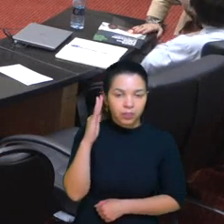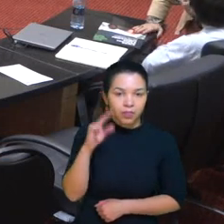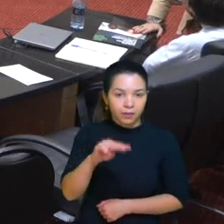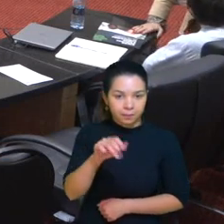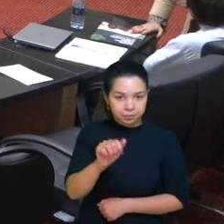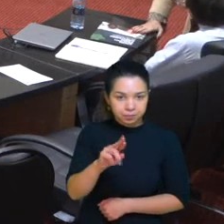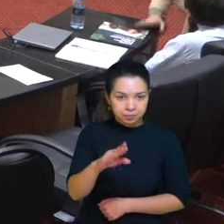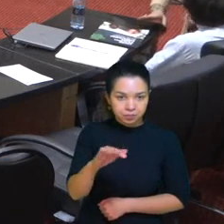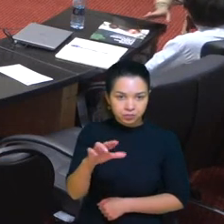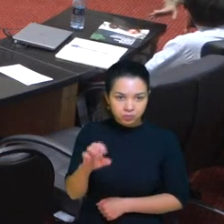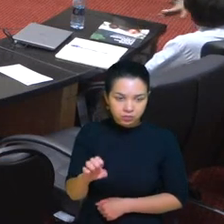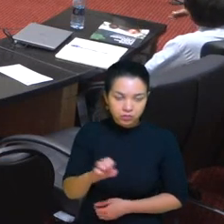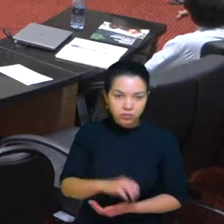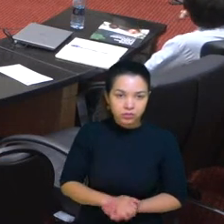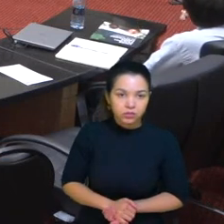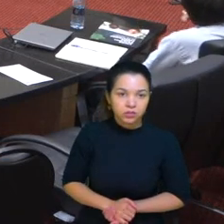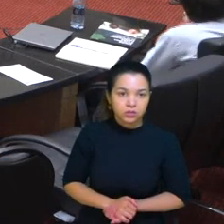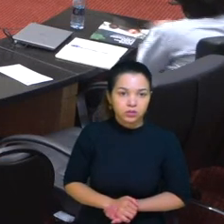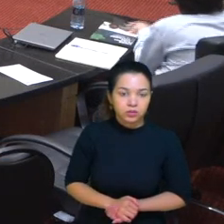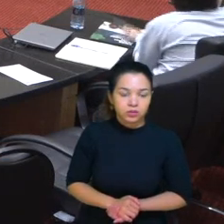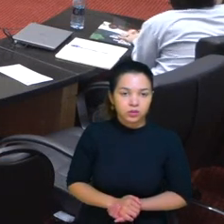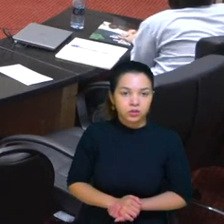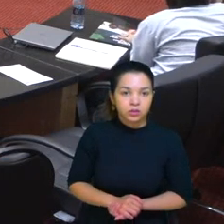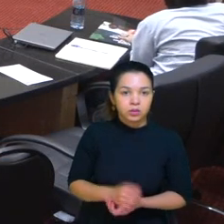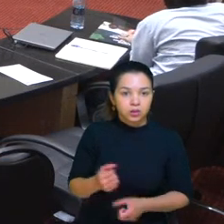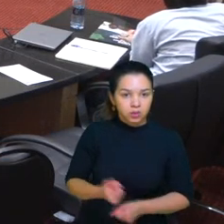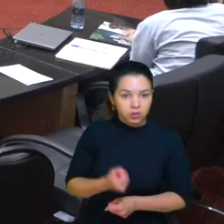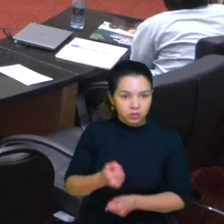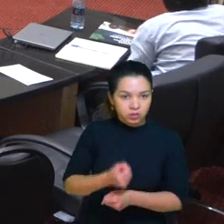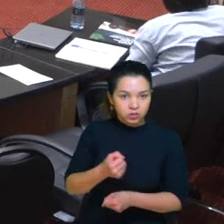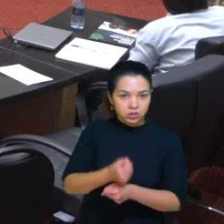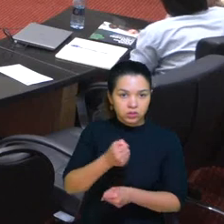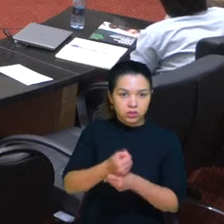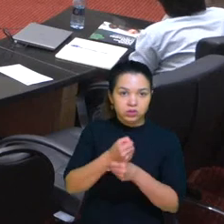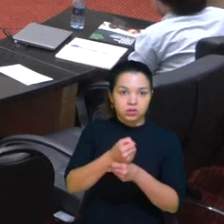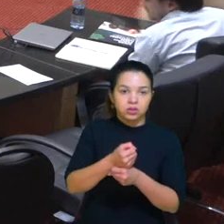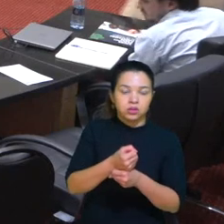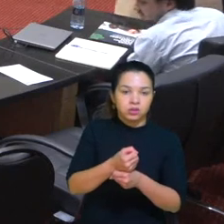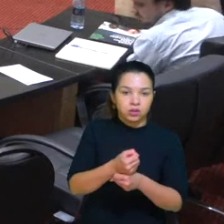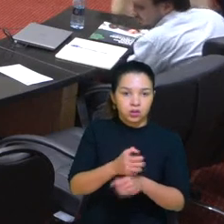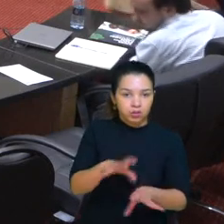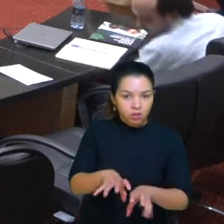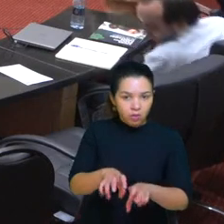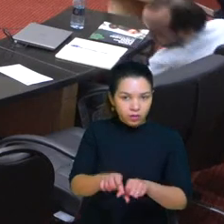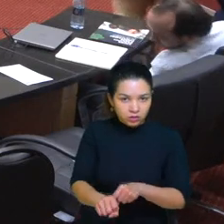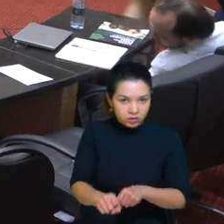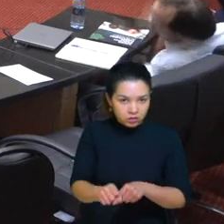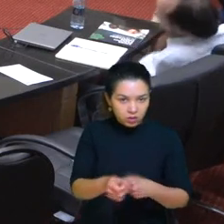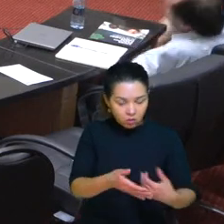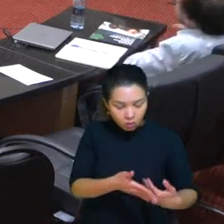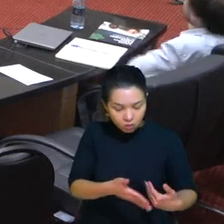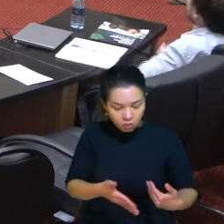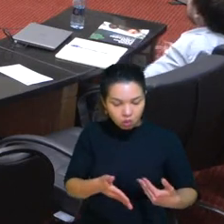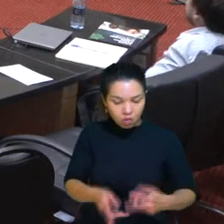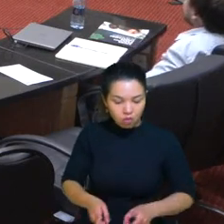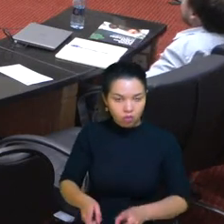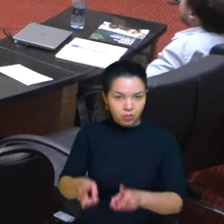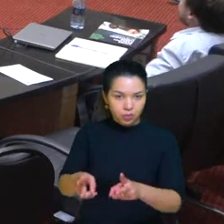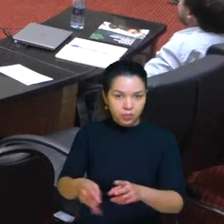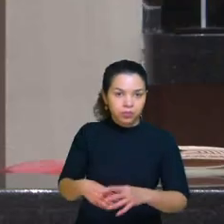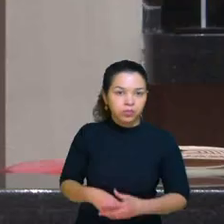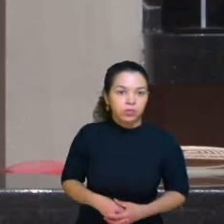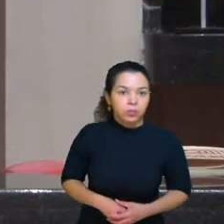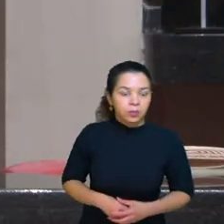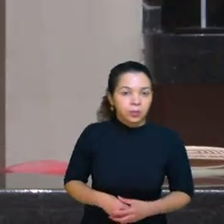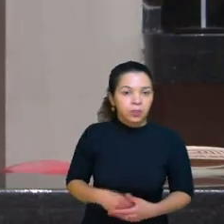em relação a construção da formação Inicial e continuada e aonde que eu quero chegar nós vamos